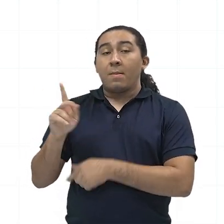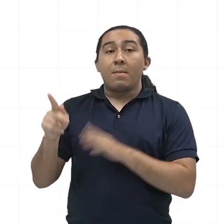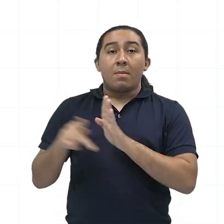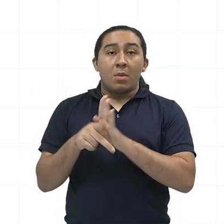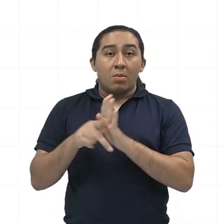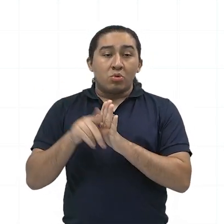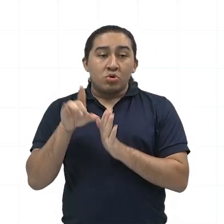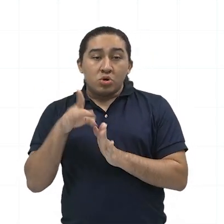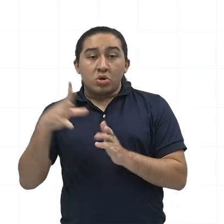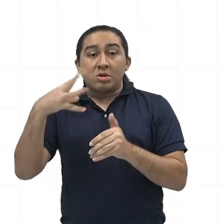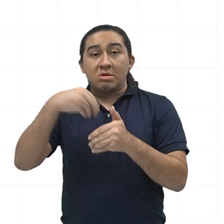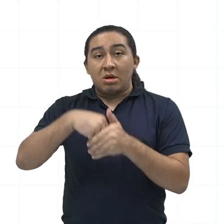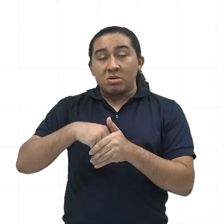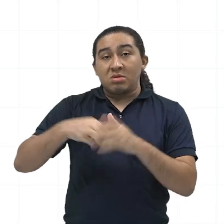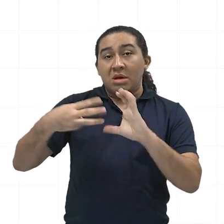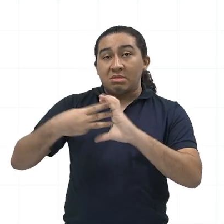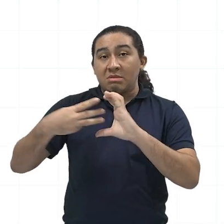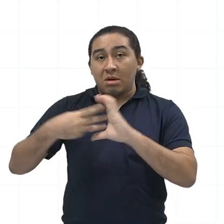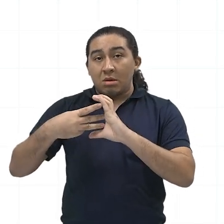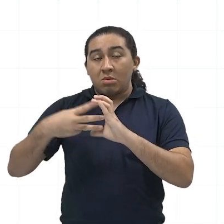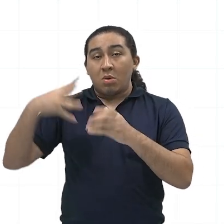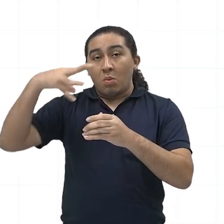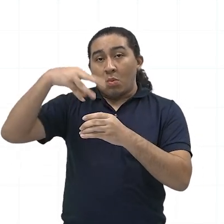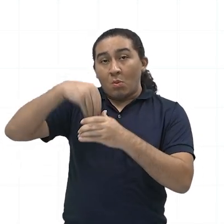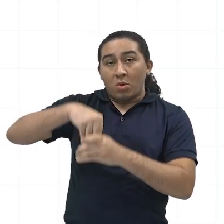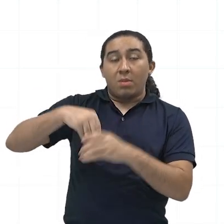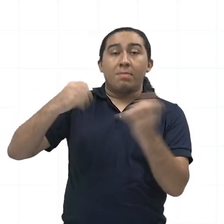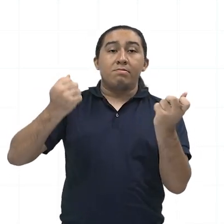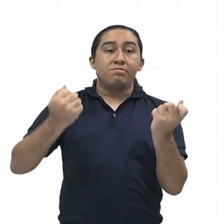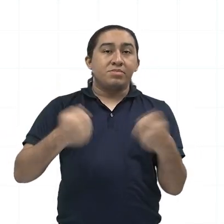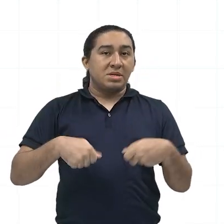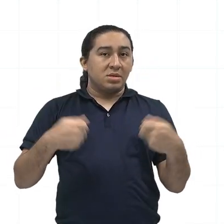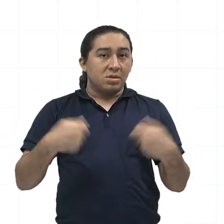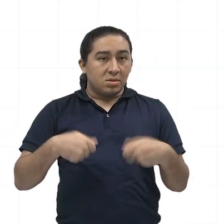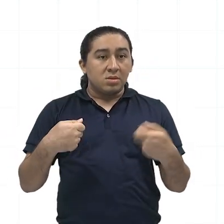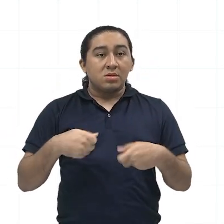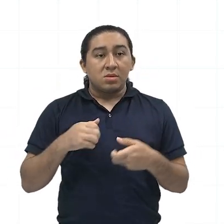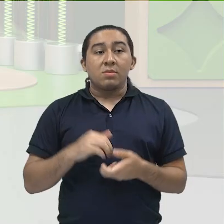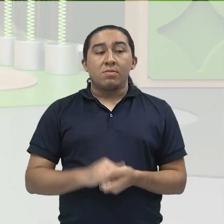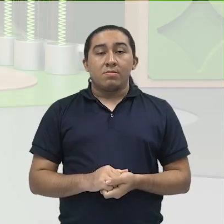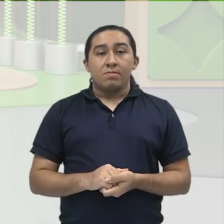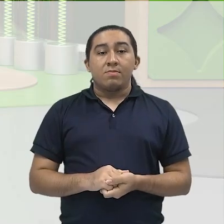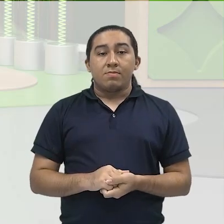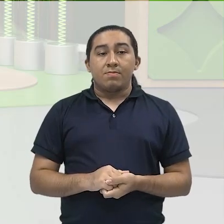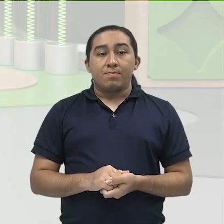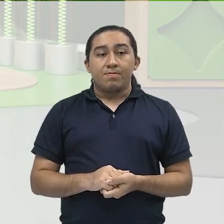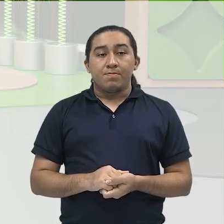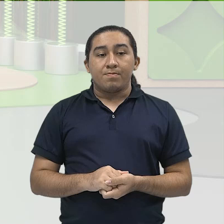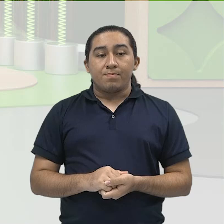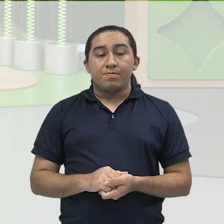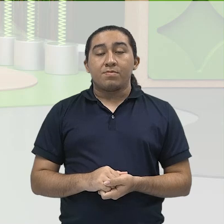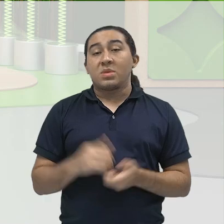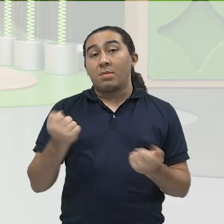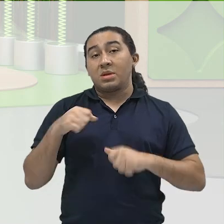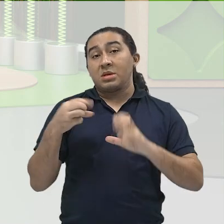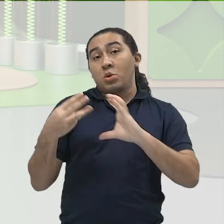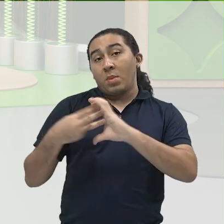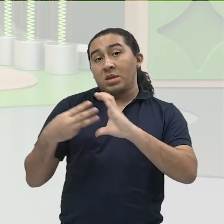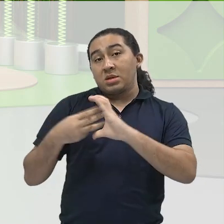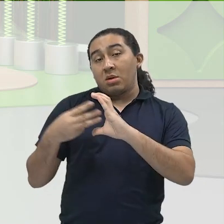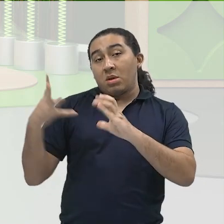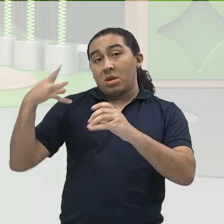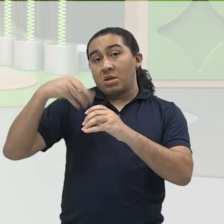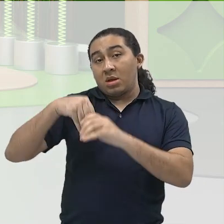parasitas intracelulares obrigatórios, quer dizer, eles precisam de uma célula hospedeira para poder